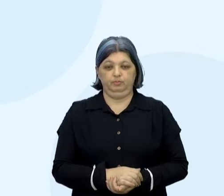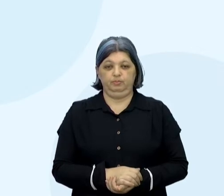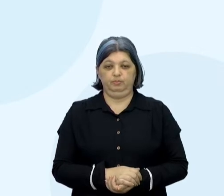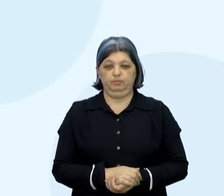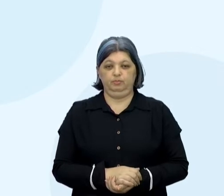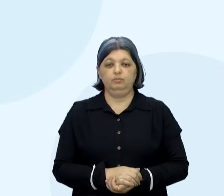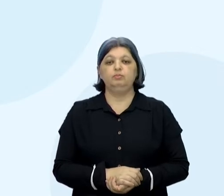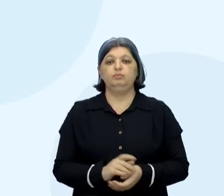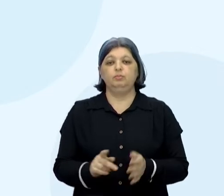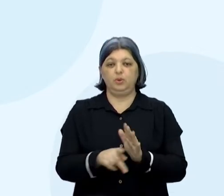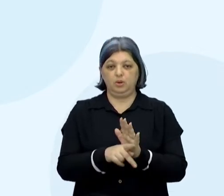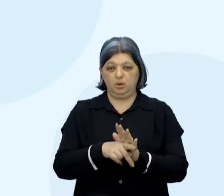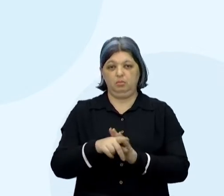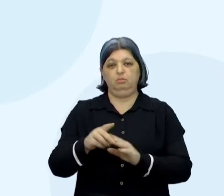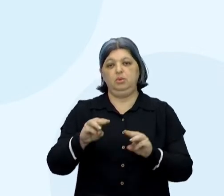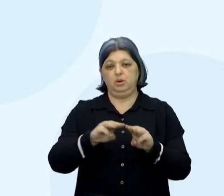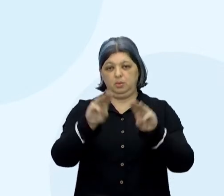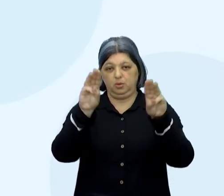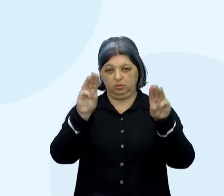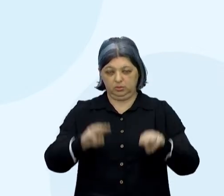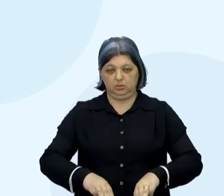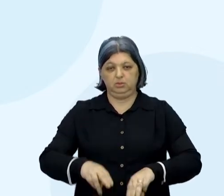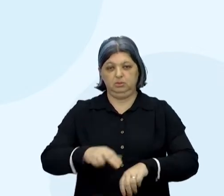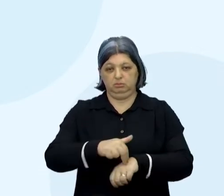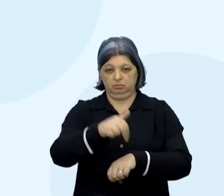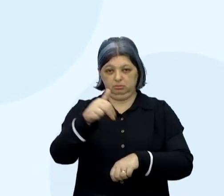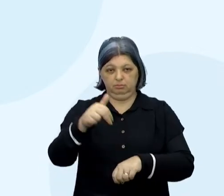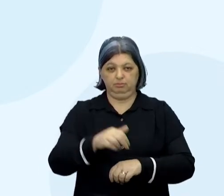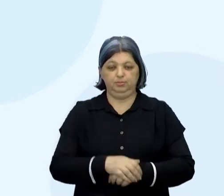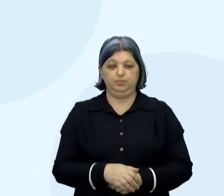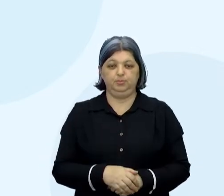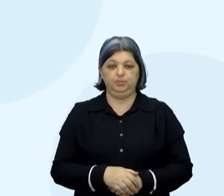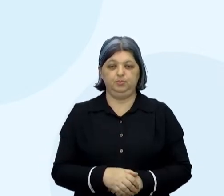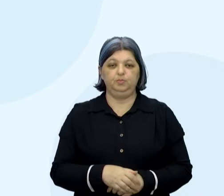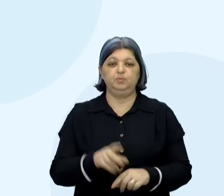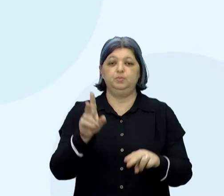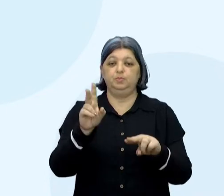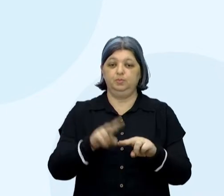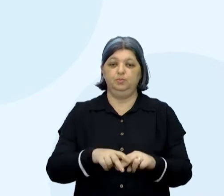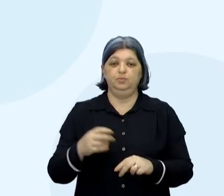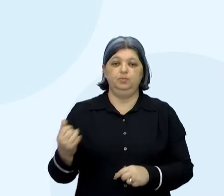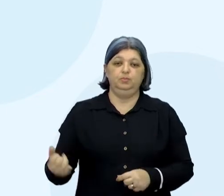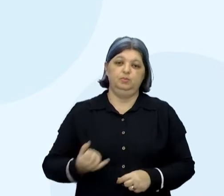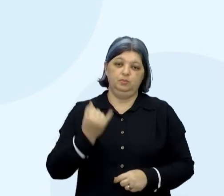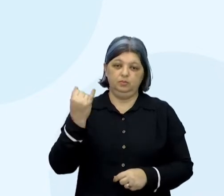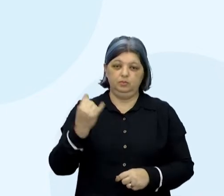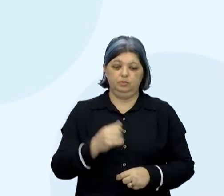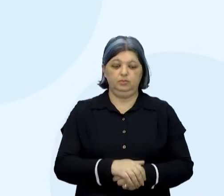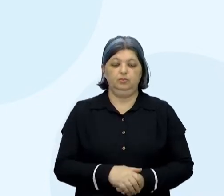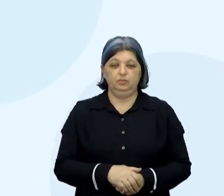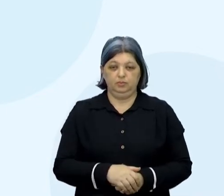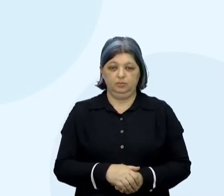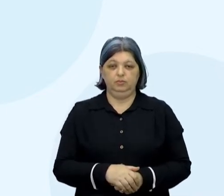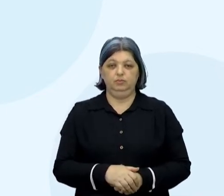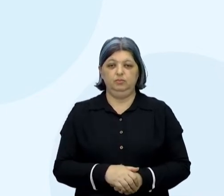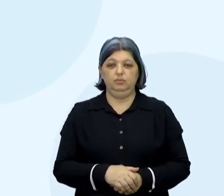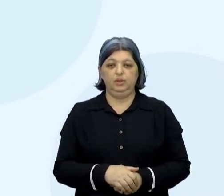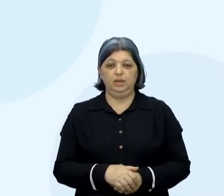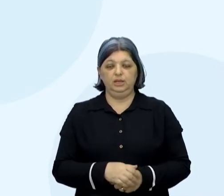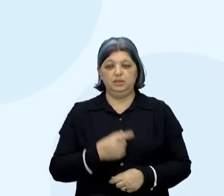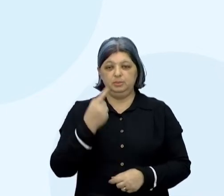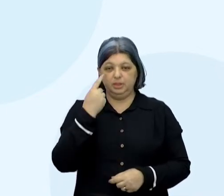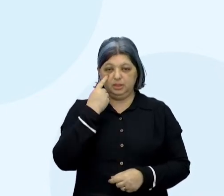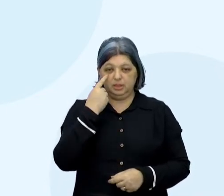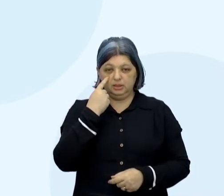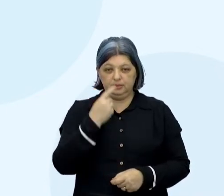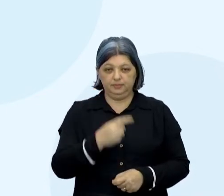o Museu Nacional. Bem, é bem simples. Pela sua importância histórica para o país e por